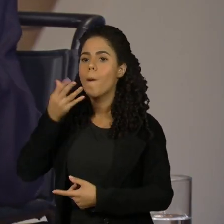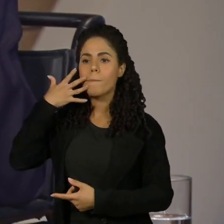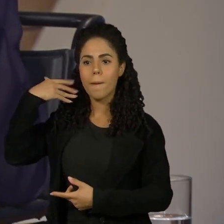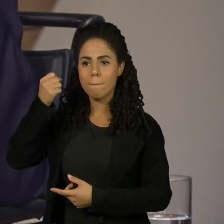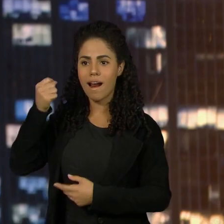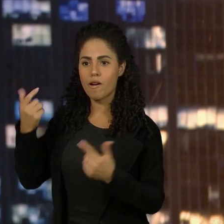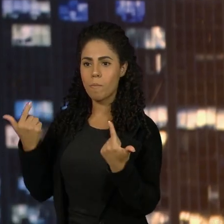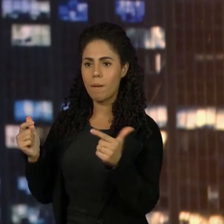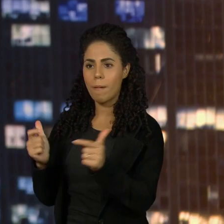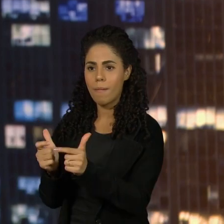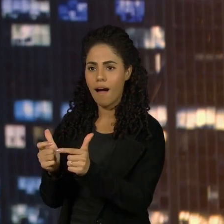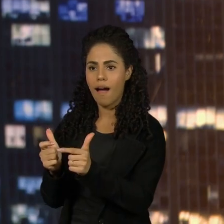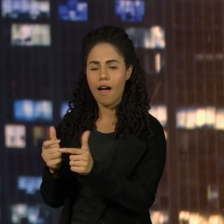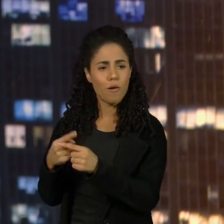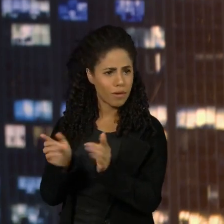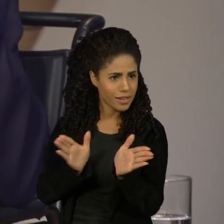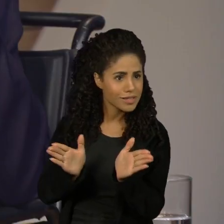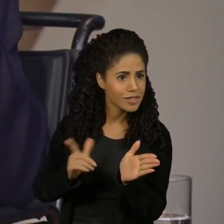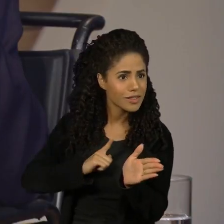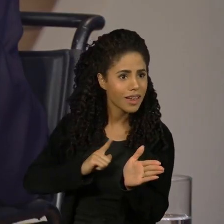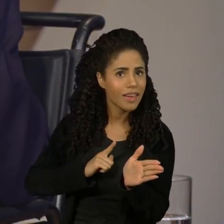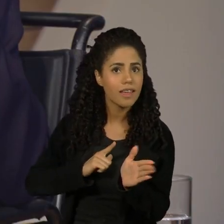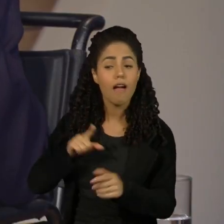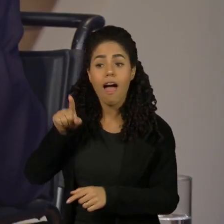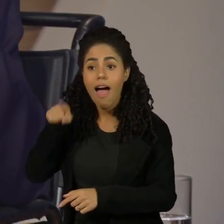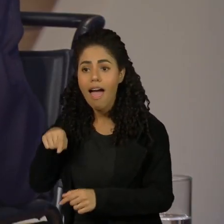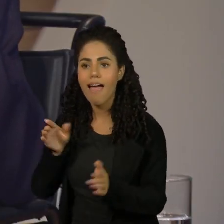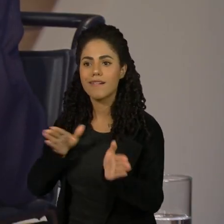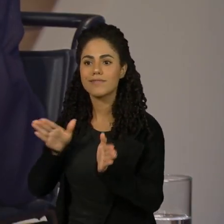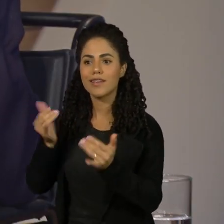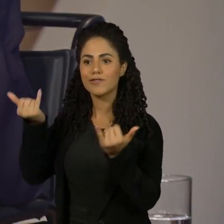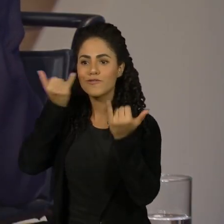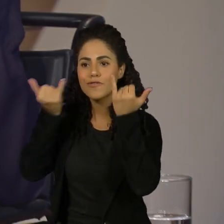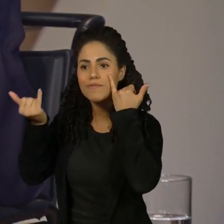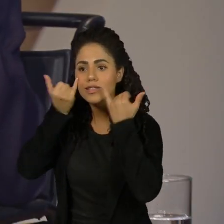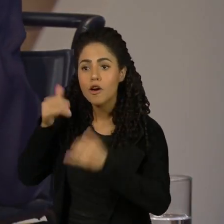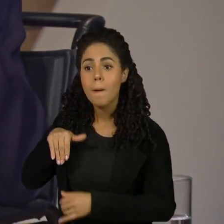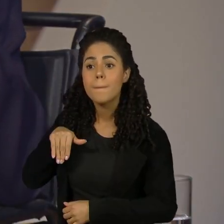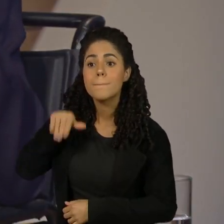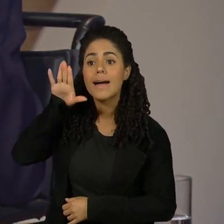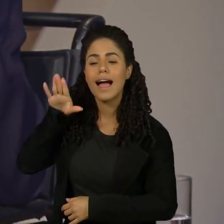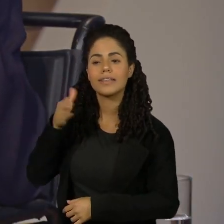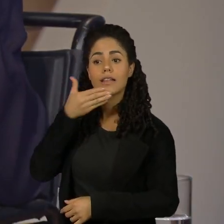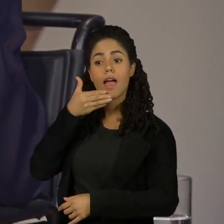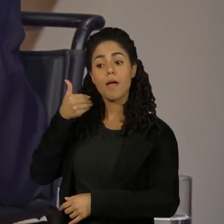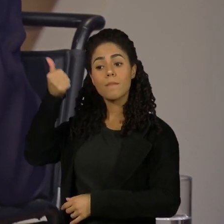Que tem mais acesso? Que tem mais acesso, mais informação, um nível